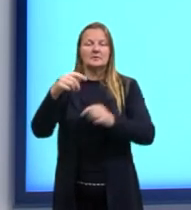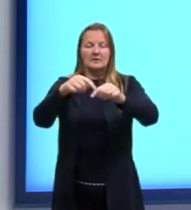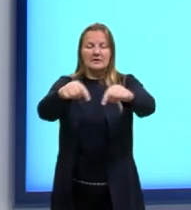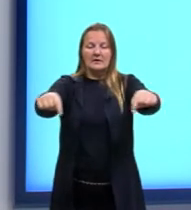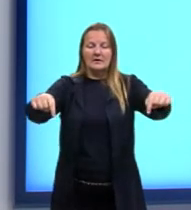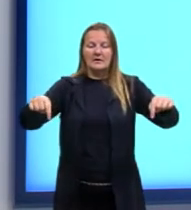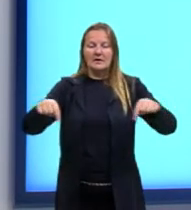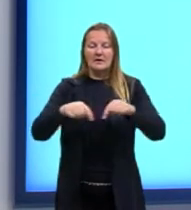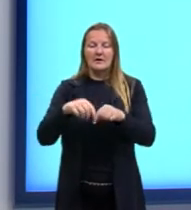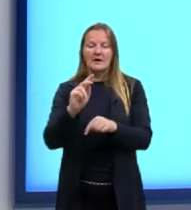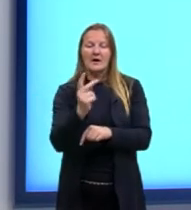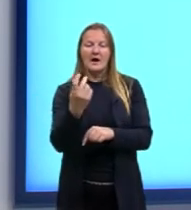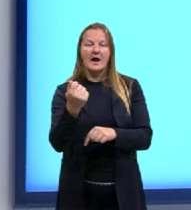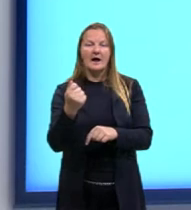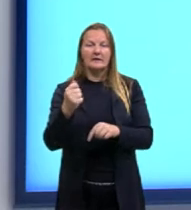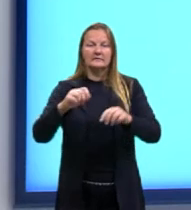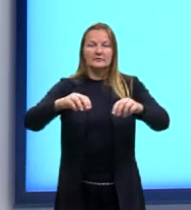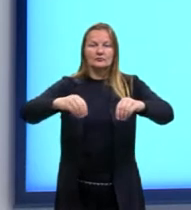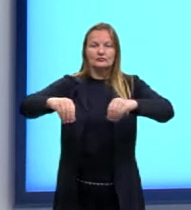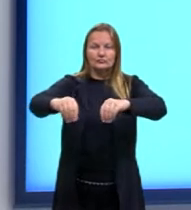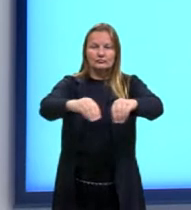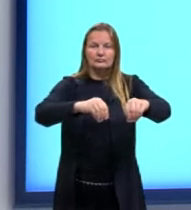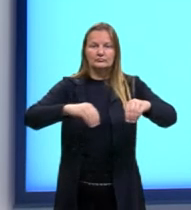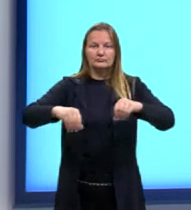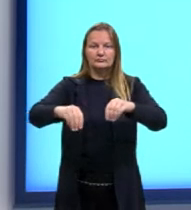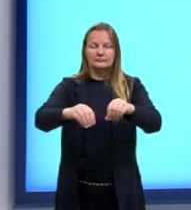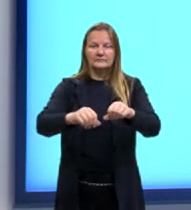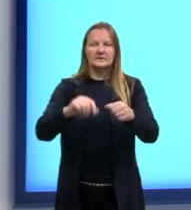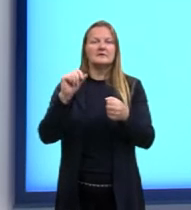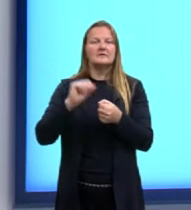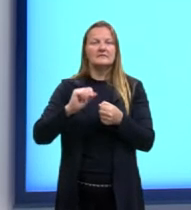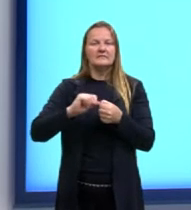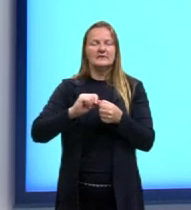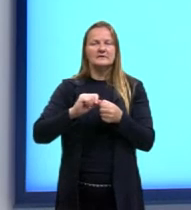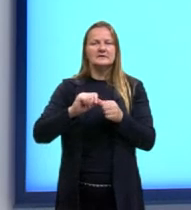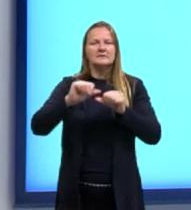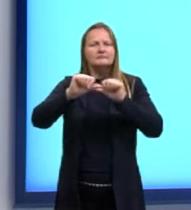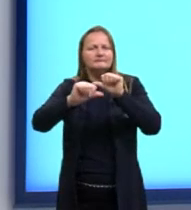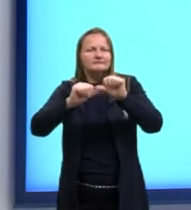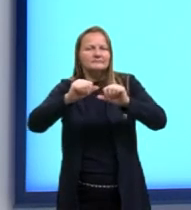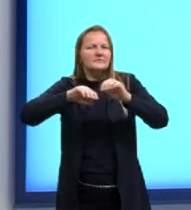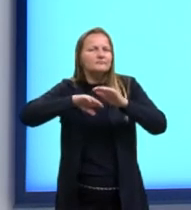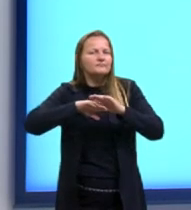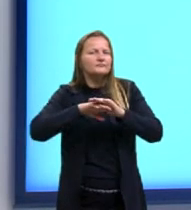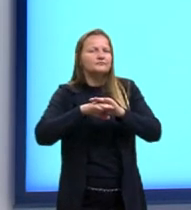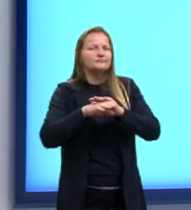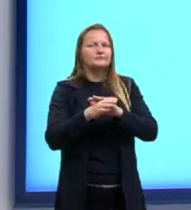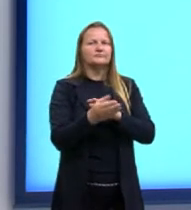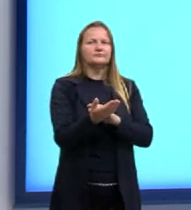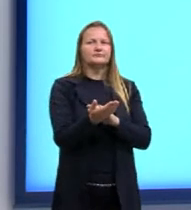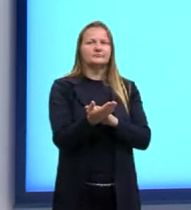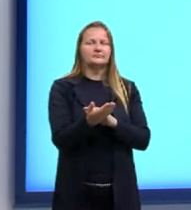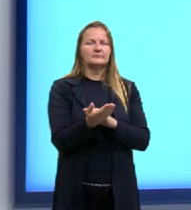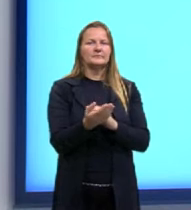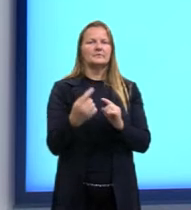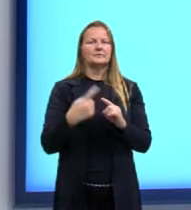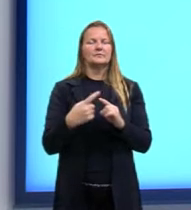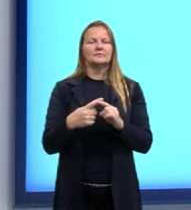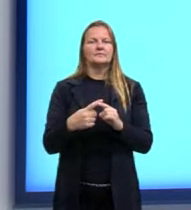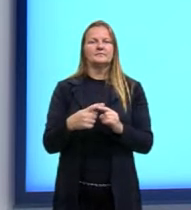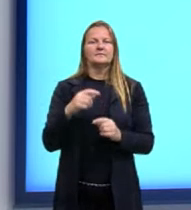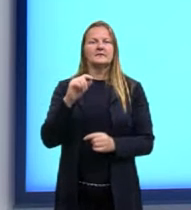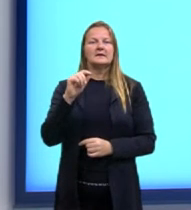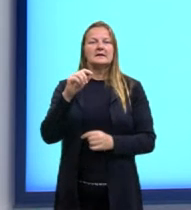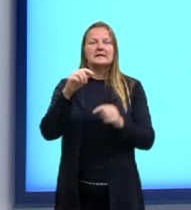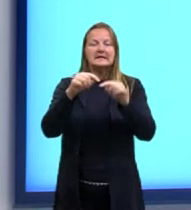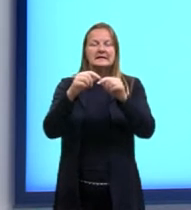quadrado por hectare quadrado mas a gente vai ter que fazer uma transformação na unidade Nós Vamos considerar